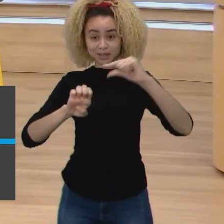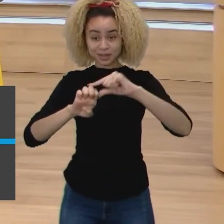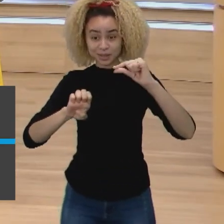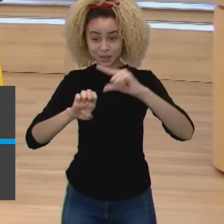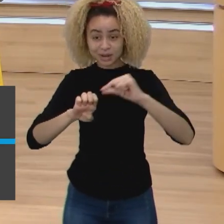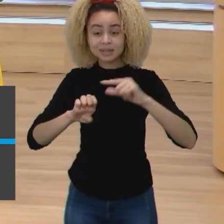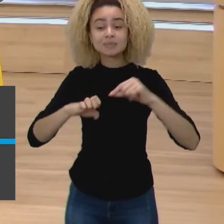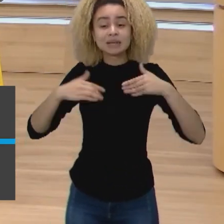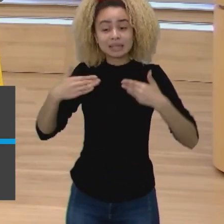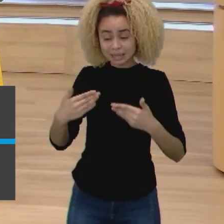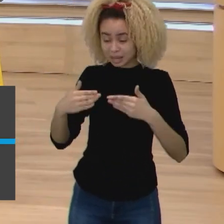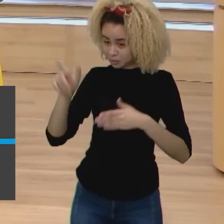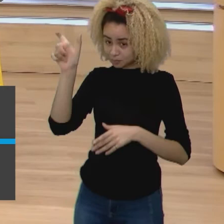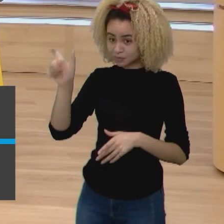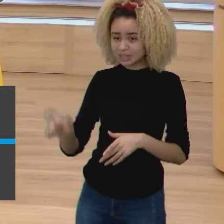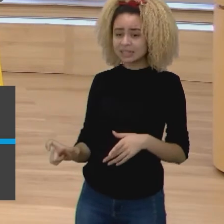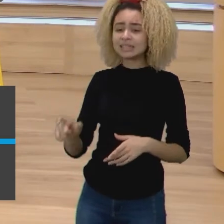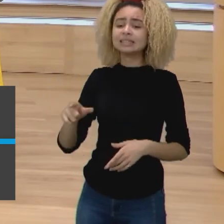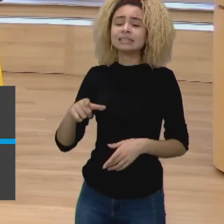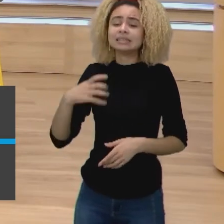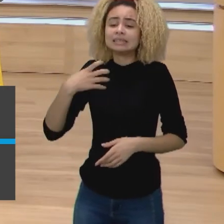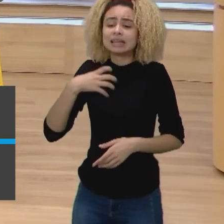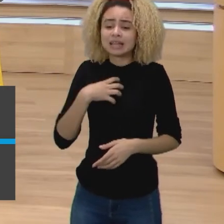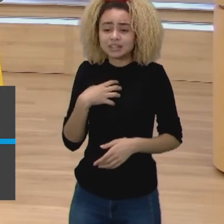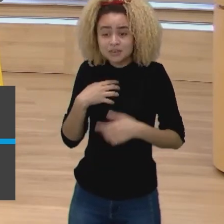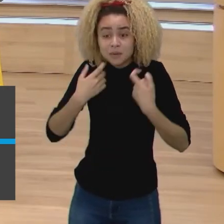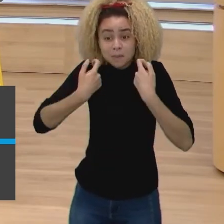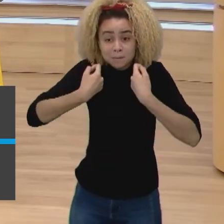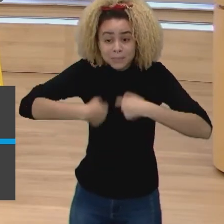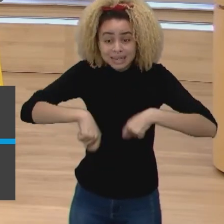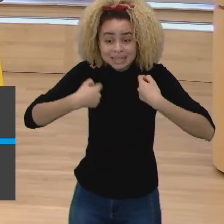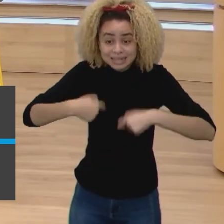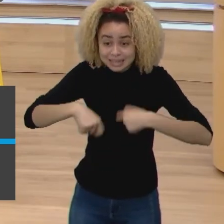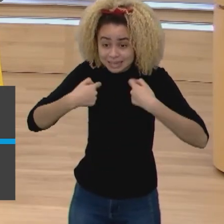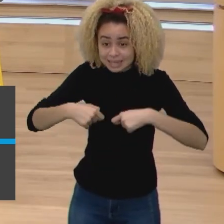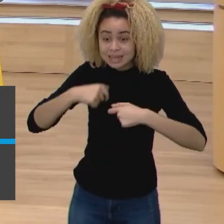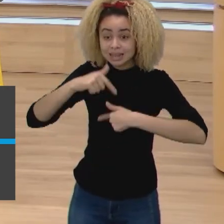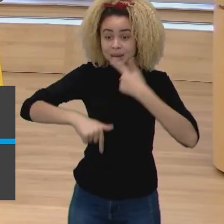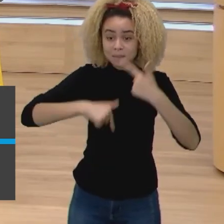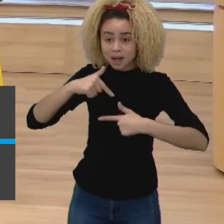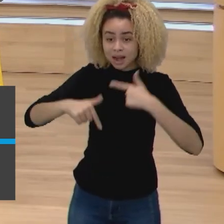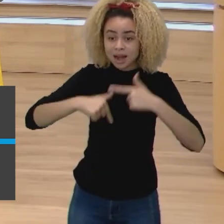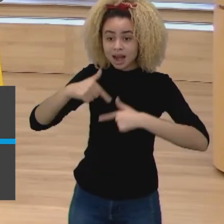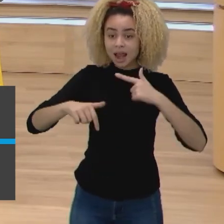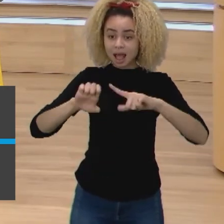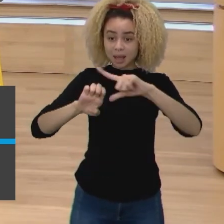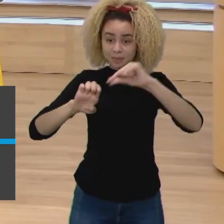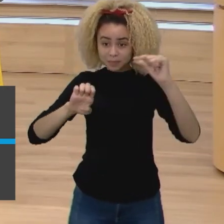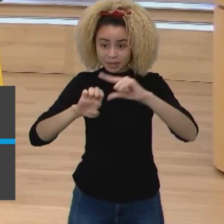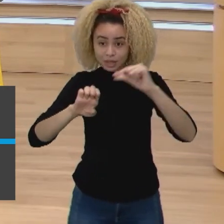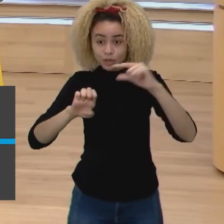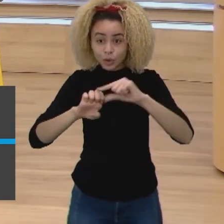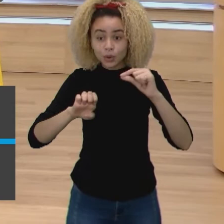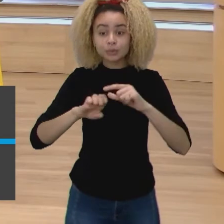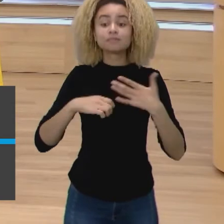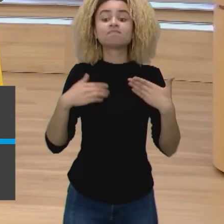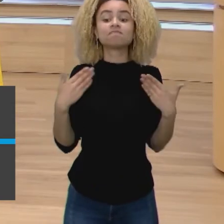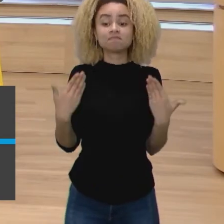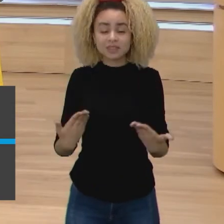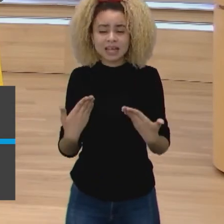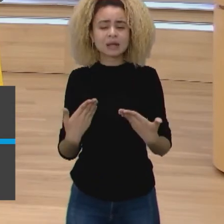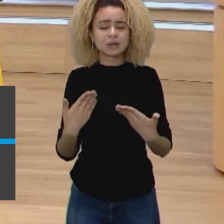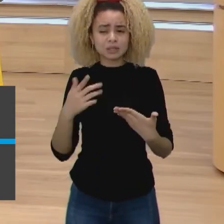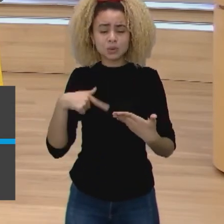sente uma grande necessidade de ser um empreendedor individual, né? E isso acaba sendo